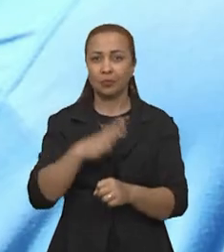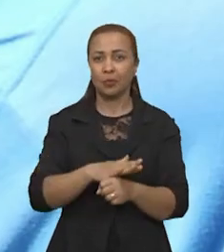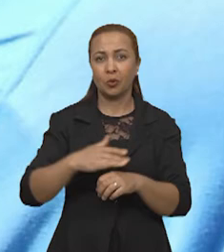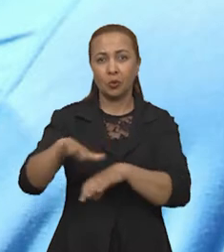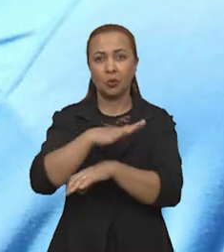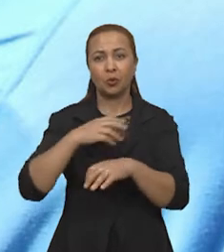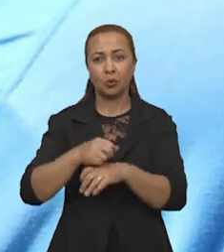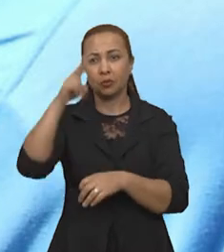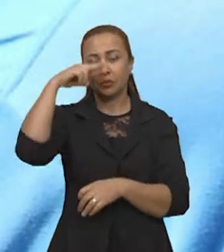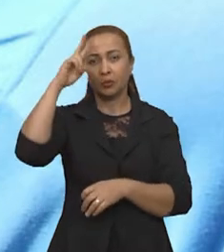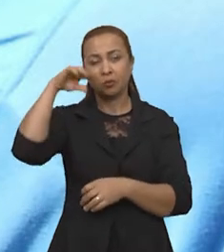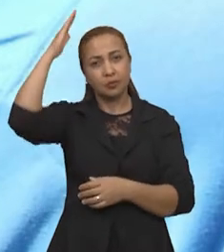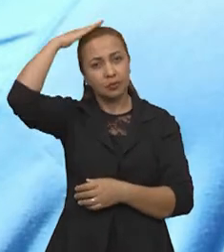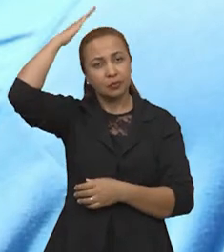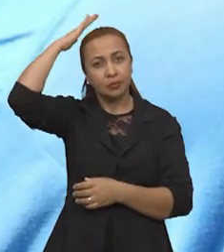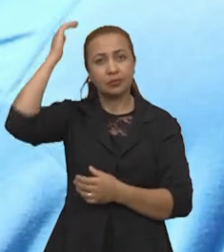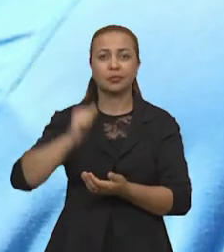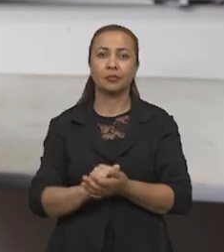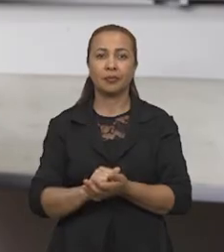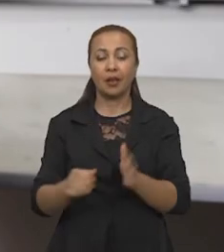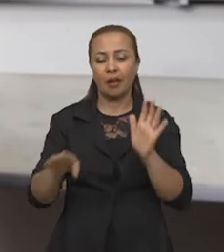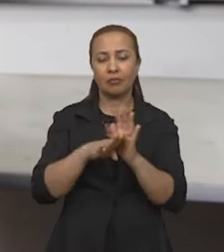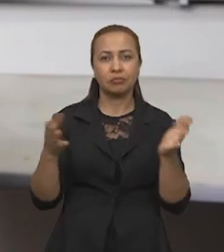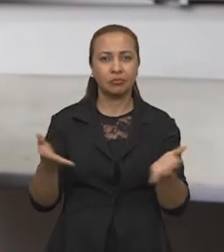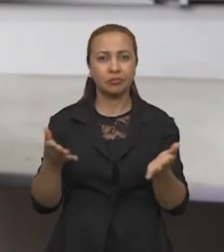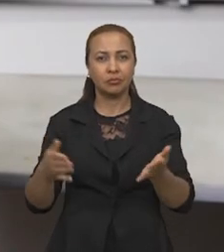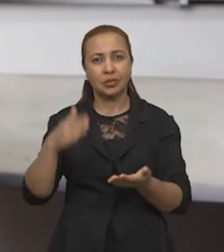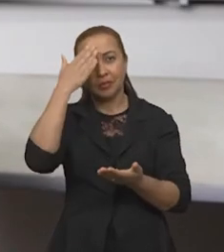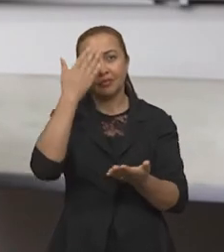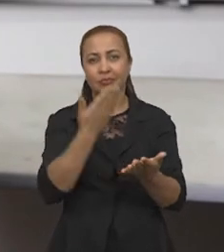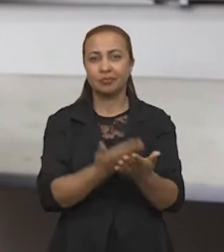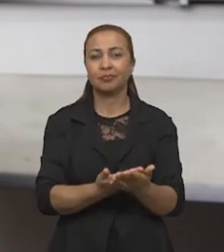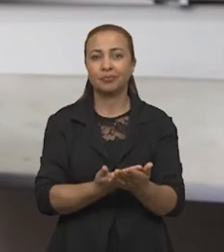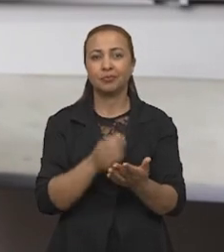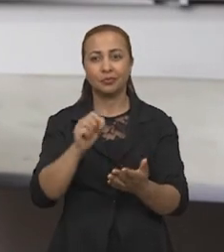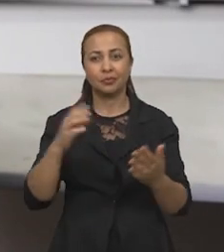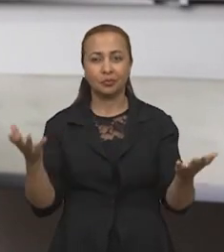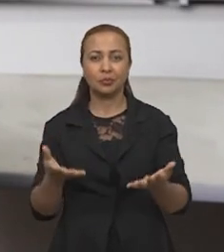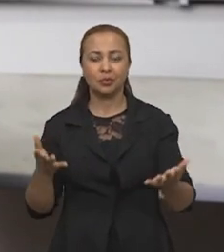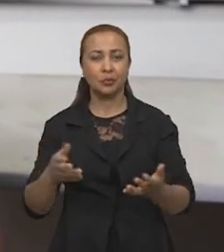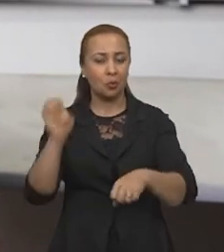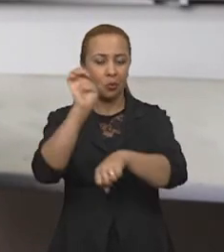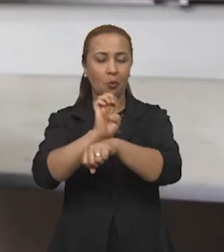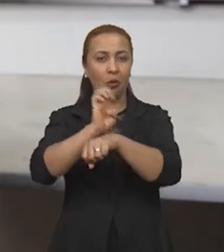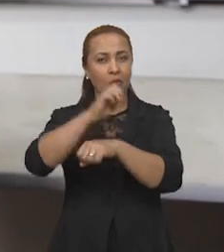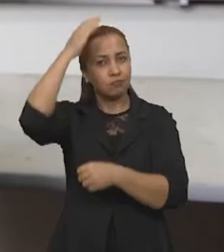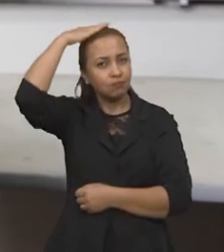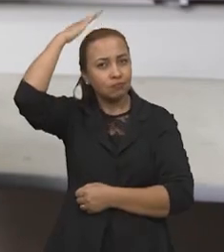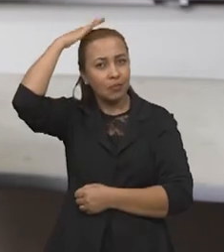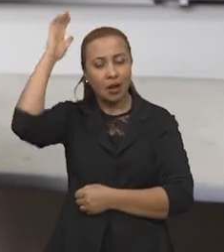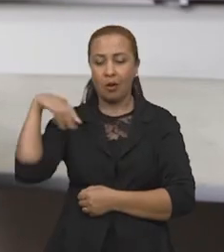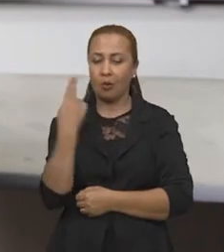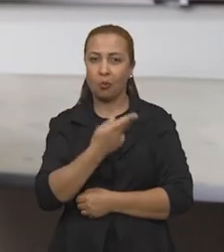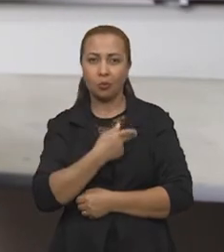novas possibilidades sobre a história da Paraíba. Até então, né, acreditava-se que no que hoje é o estado da